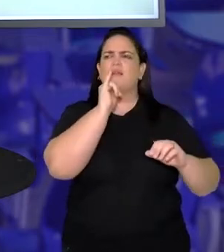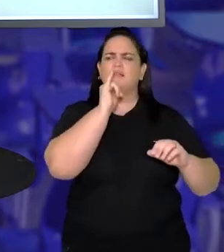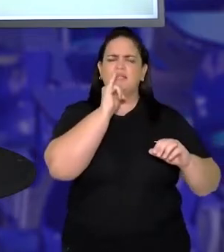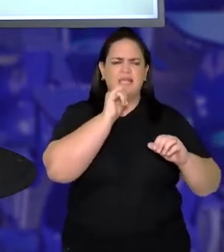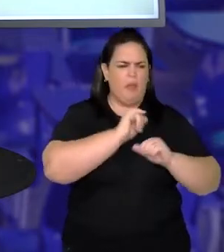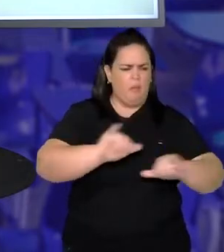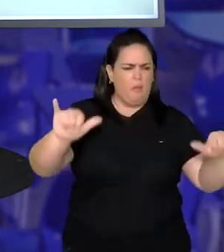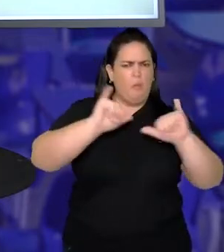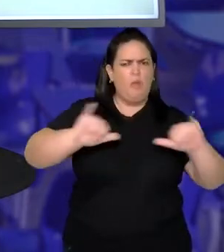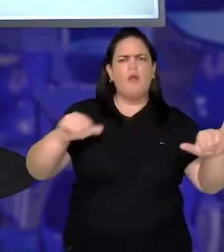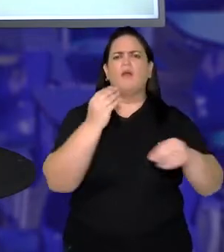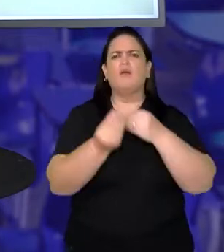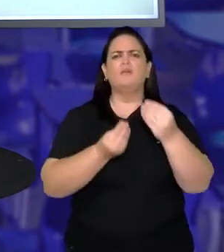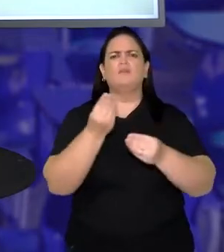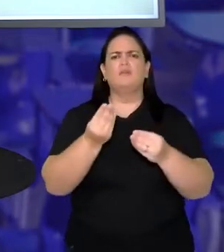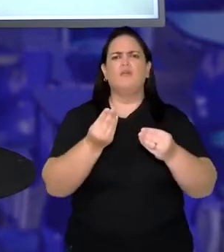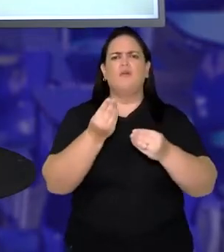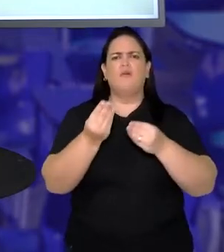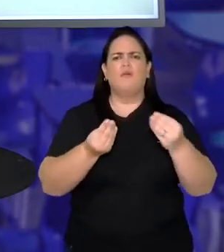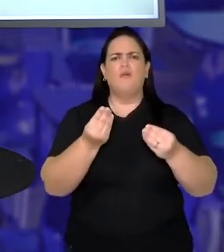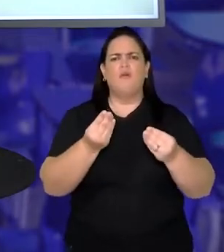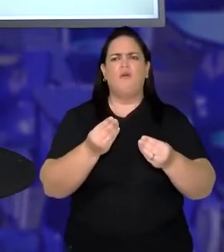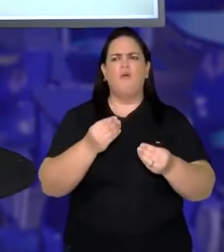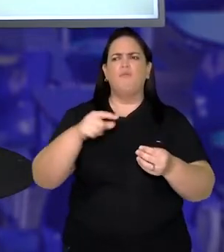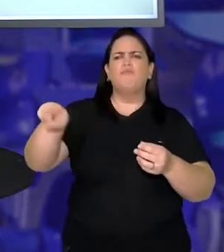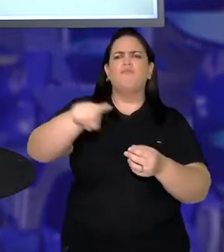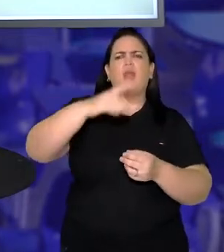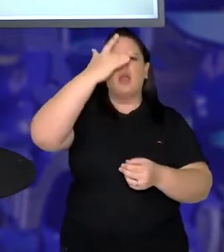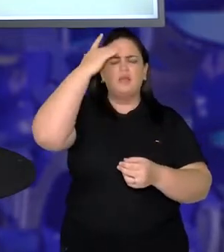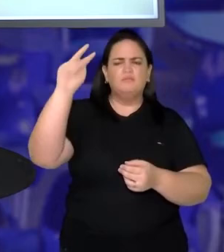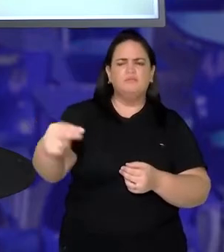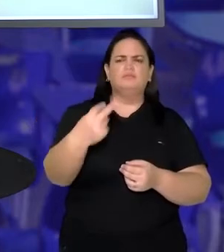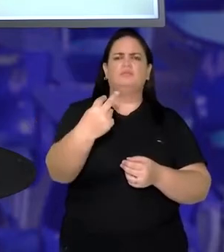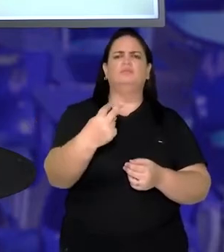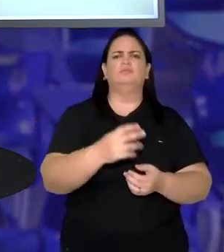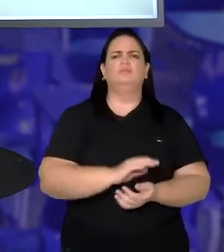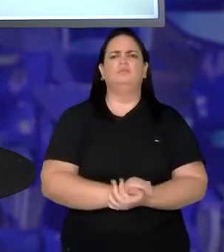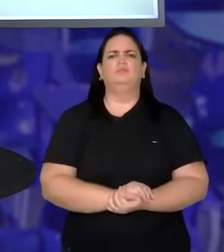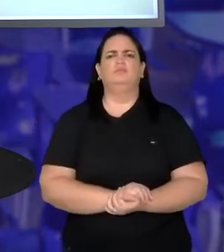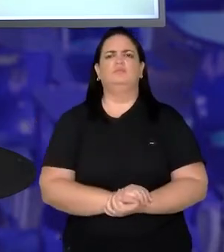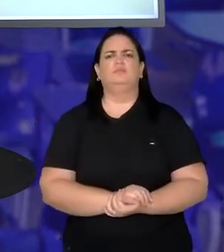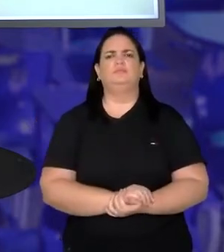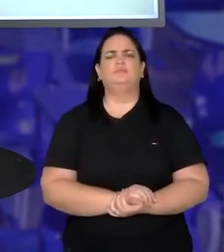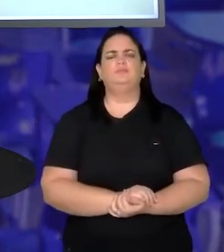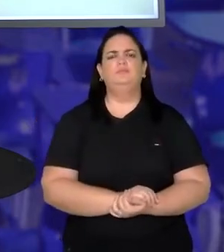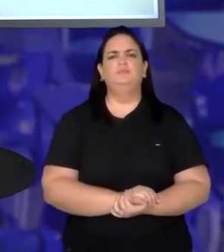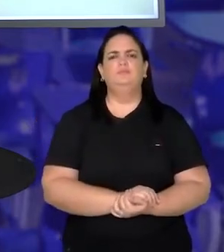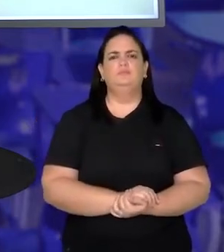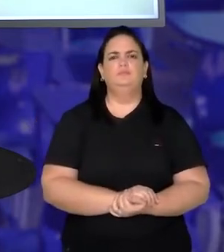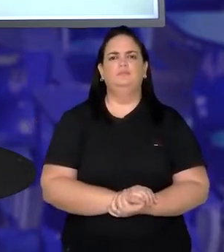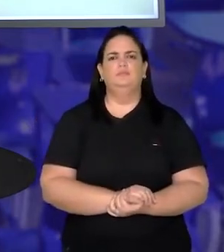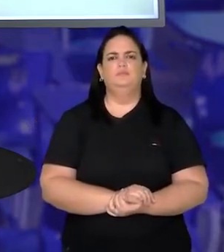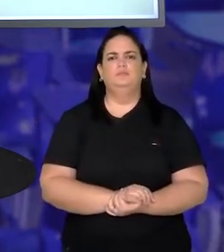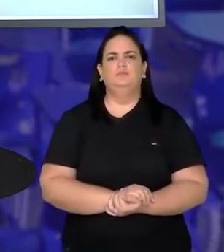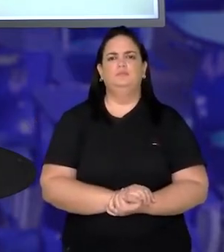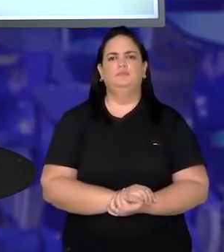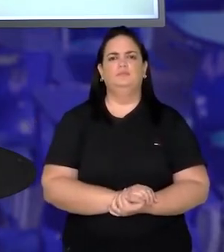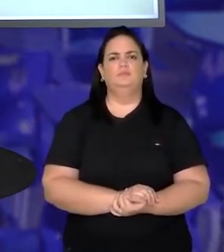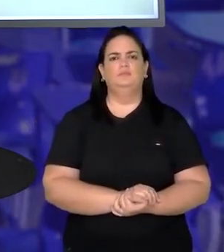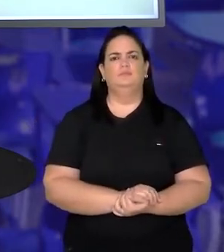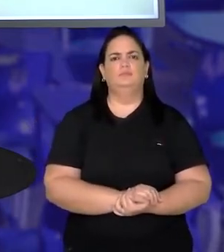meios pelos quais os anúncios chegam até os seus leitores, os consumidores, né, no caso, as pessoas que acompanham